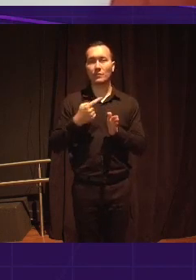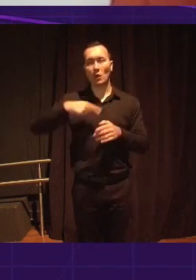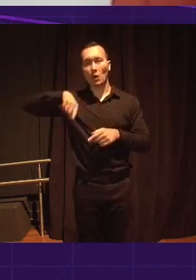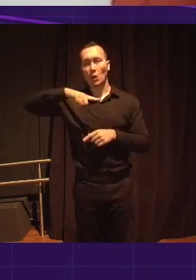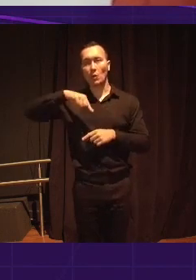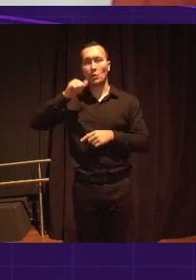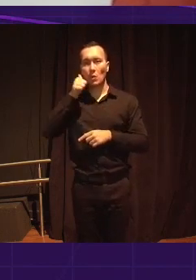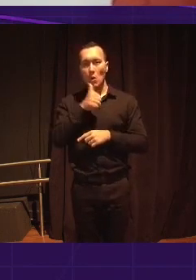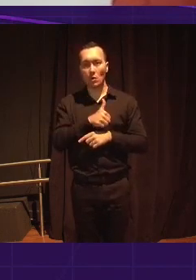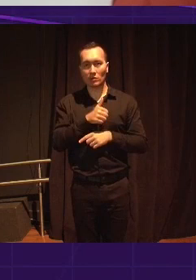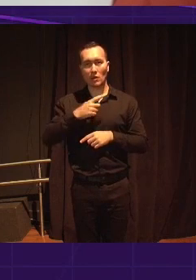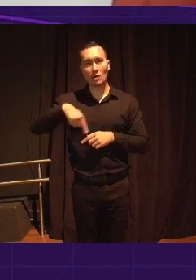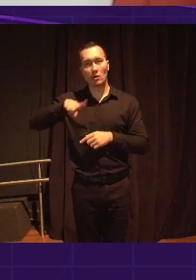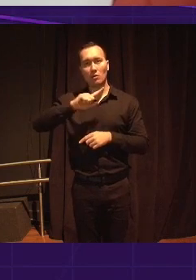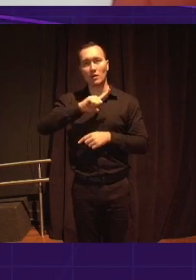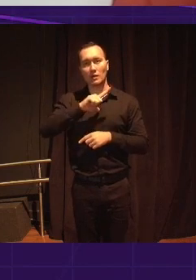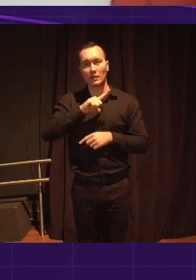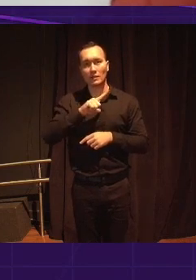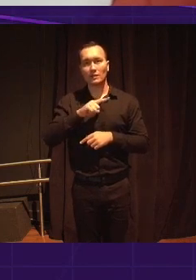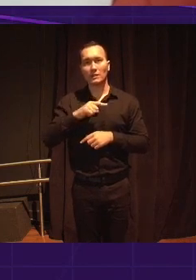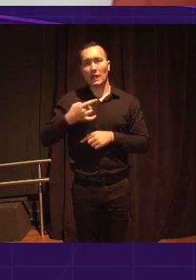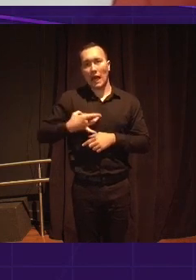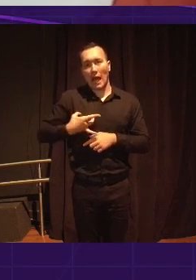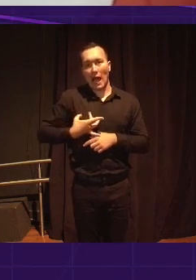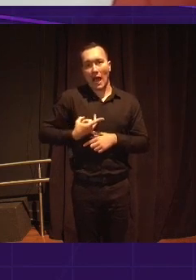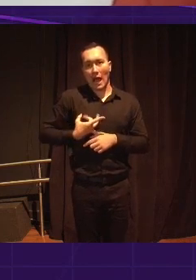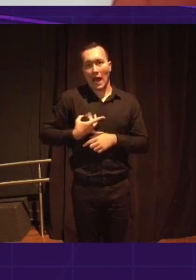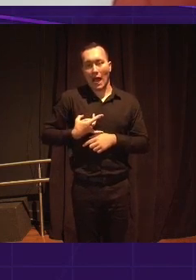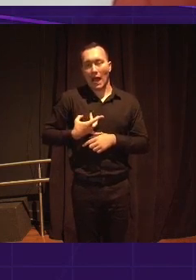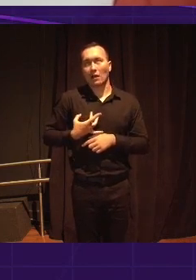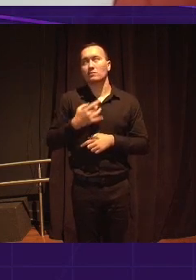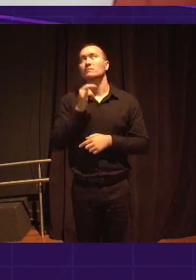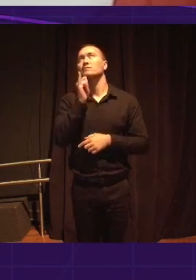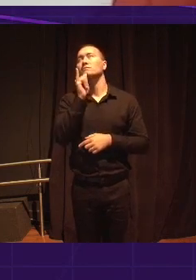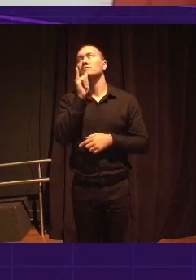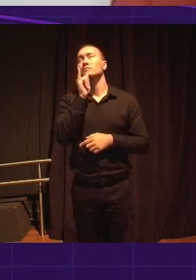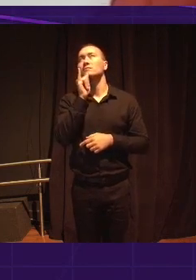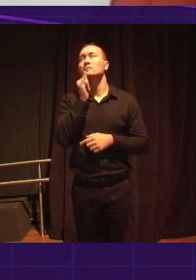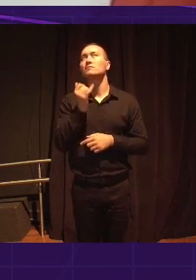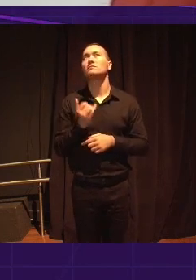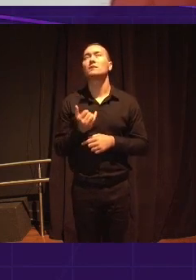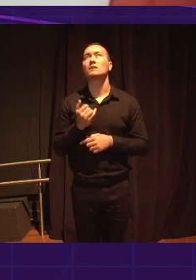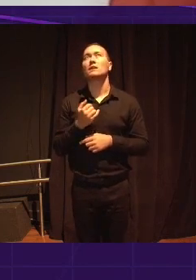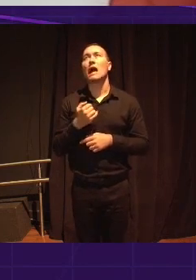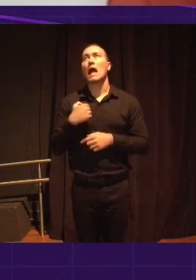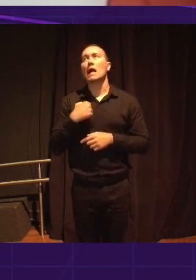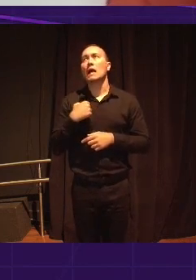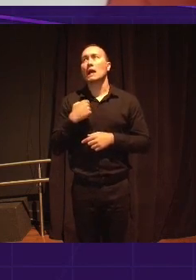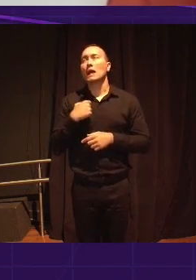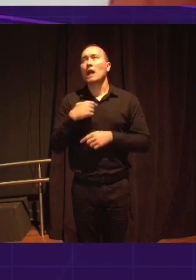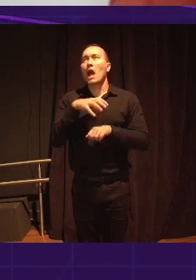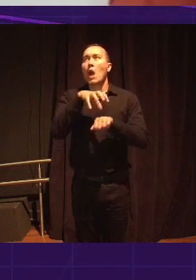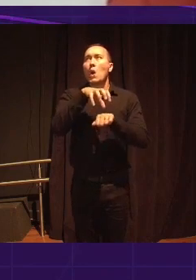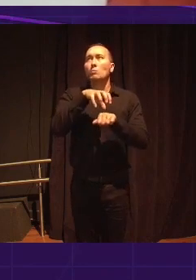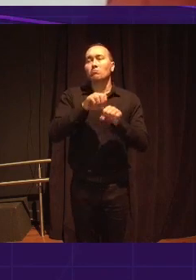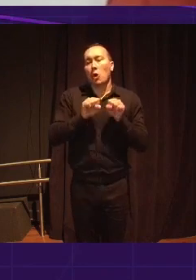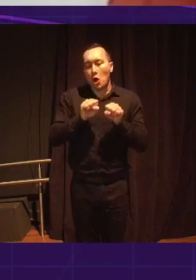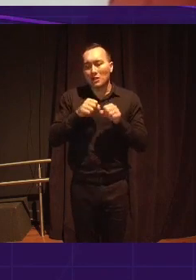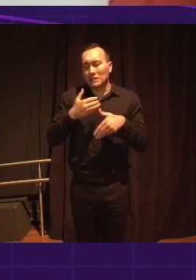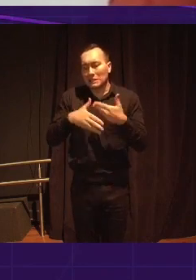mulher, a gente tem um pouco desse medo, né, de ter a culpa de não estar com os